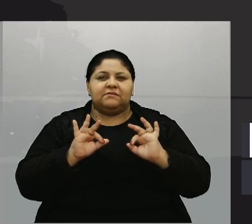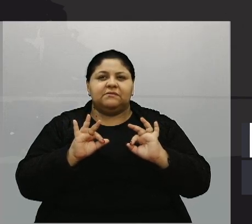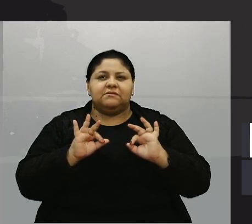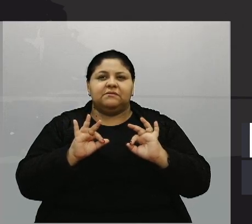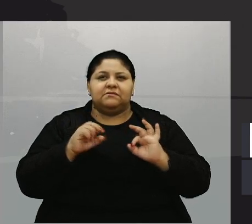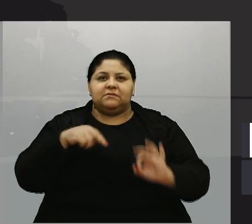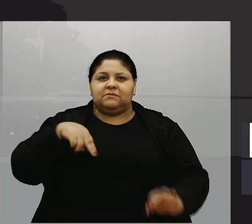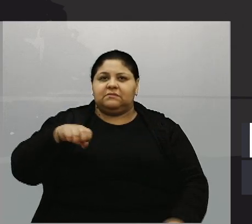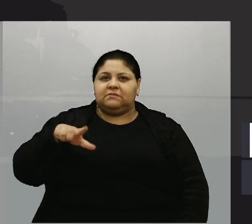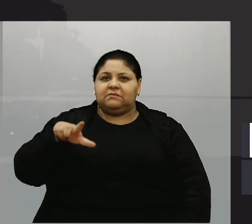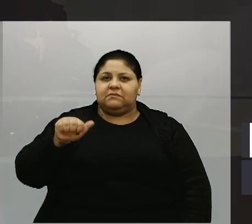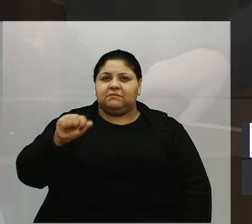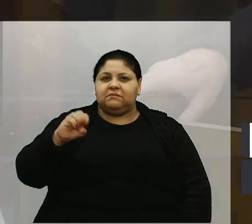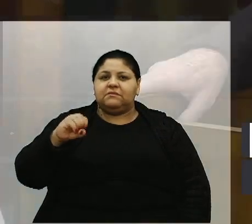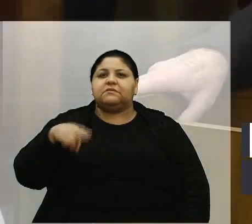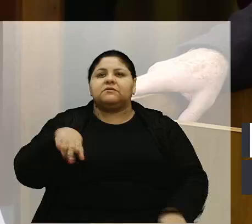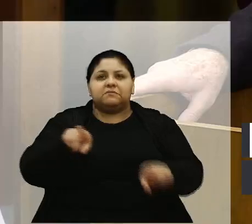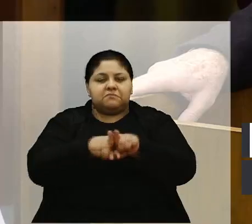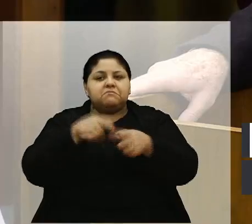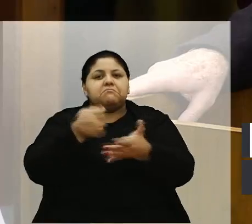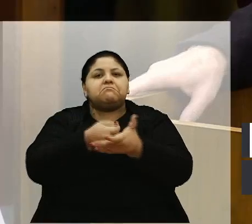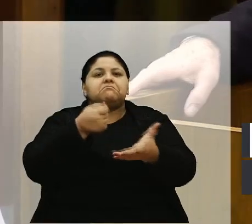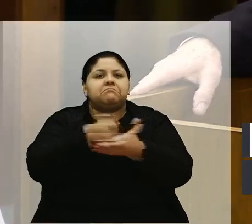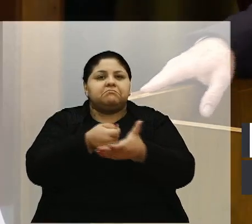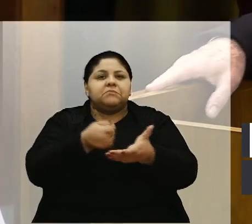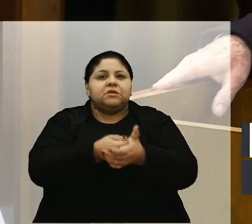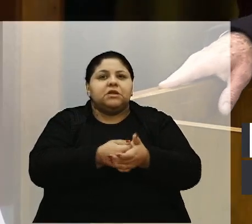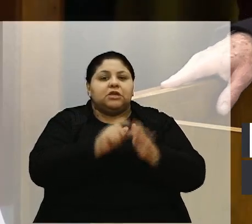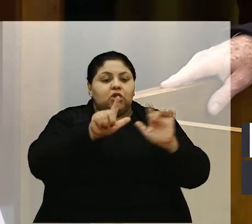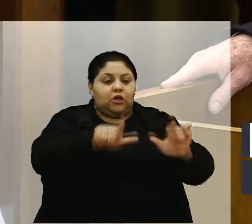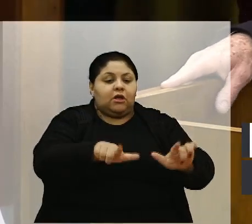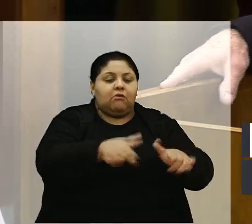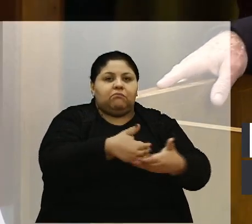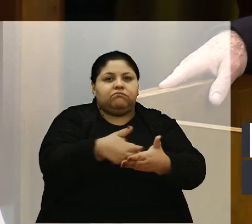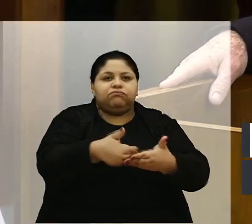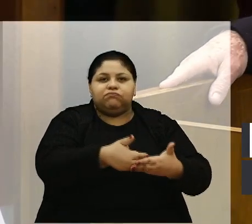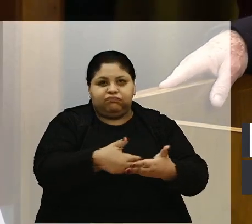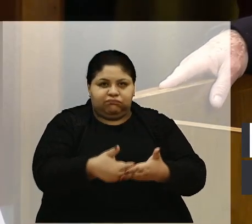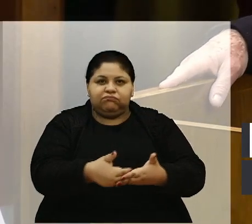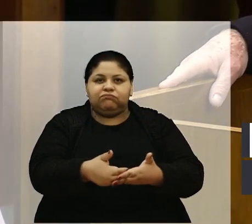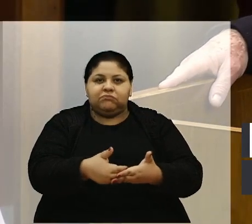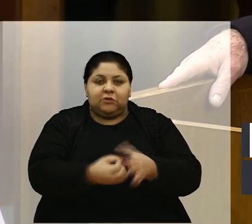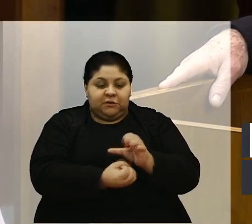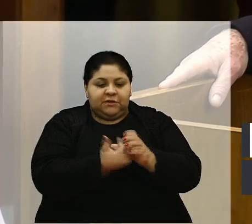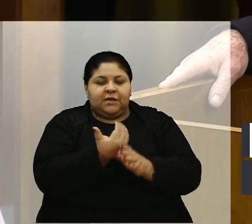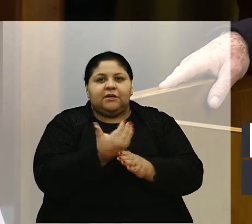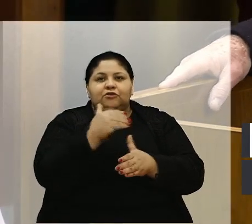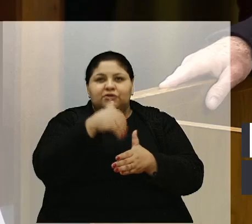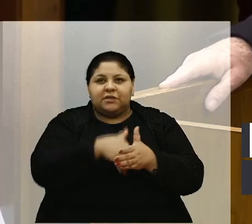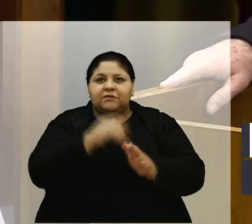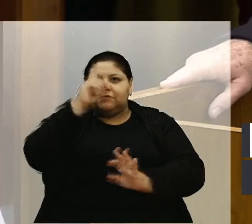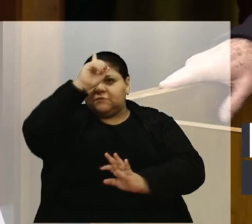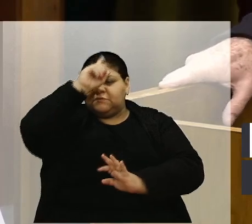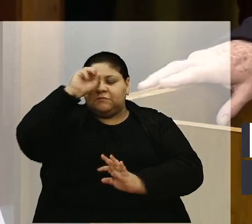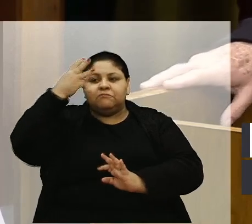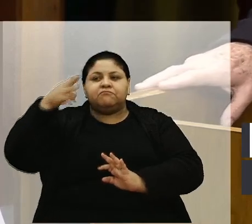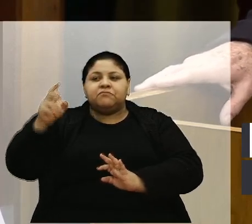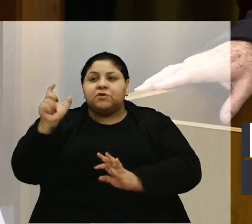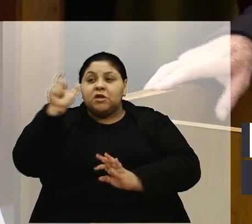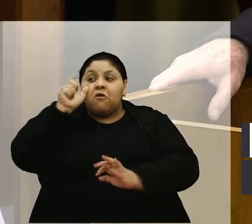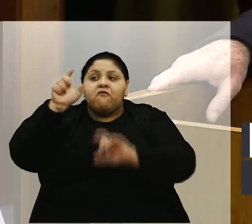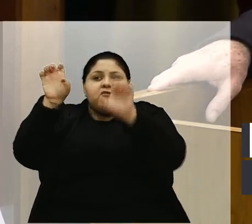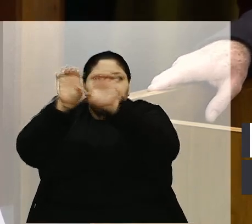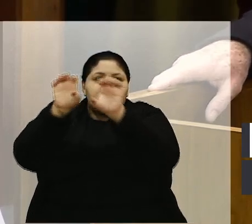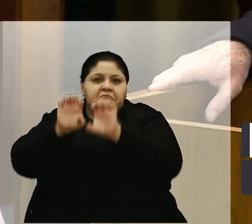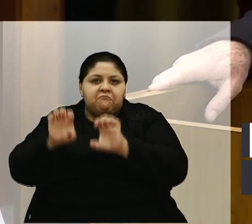Nelson Darrego também lutou muito para que esse materno fosse instalado lá, e o que eu vi foi uma estrutura